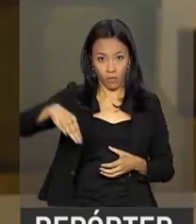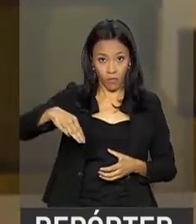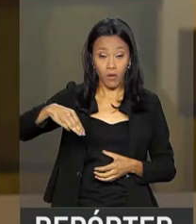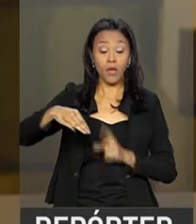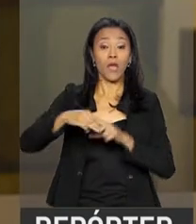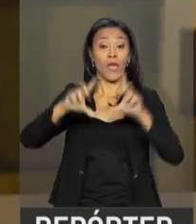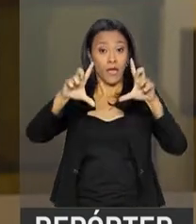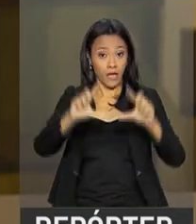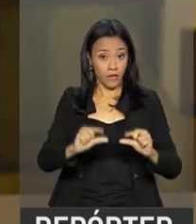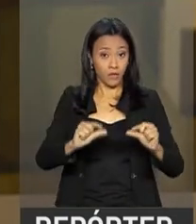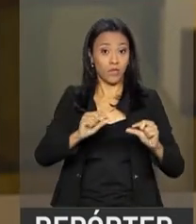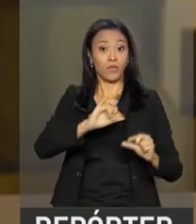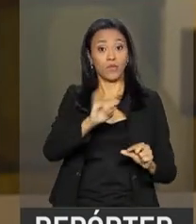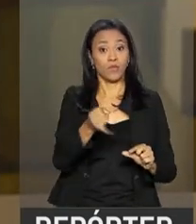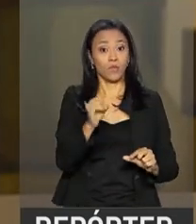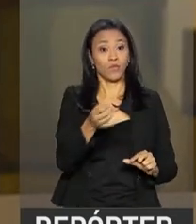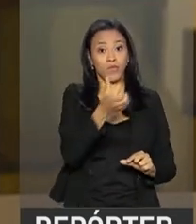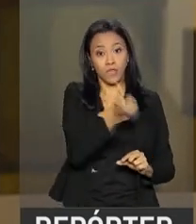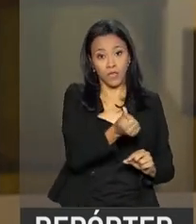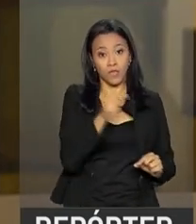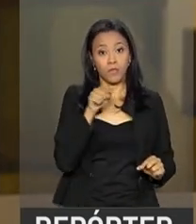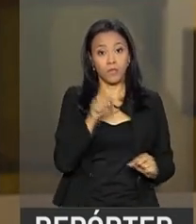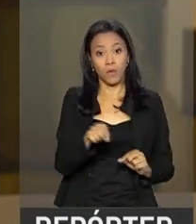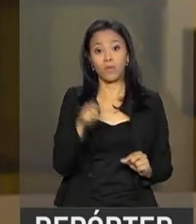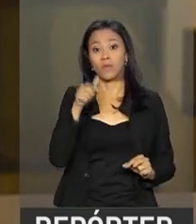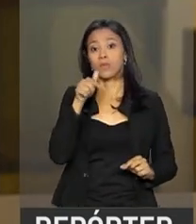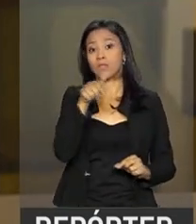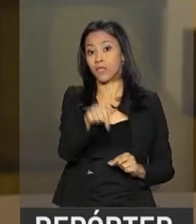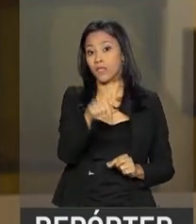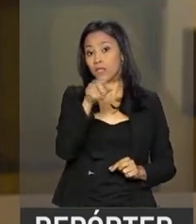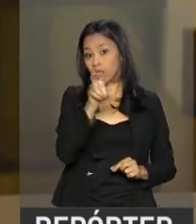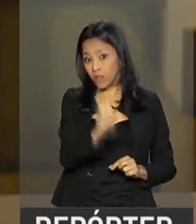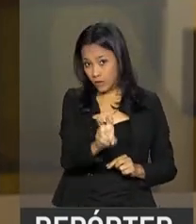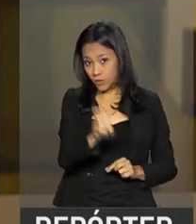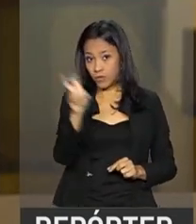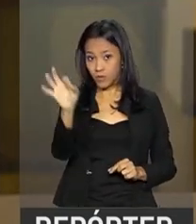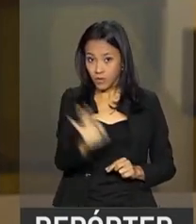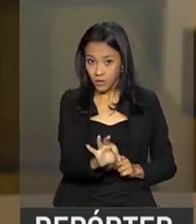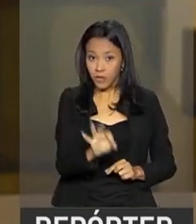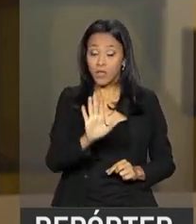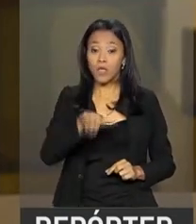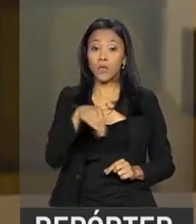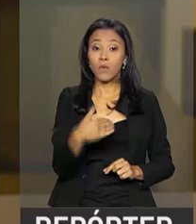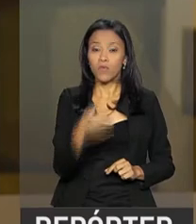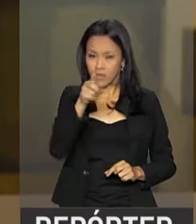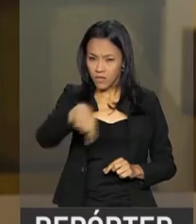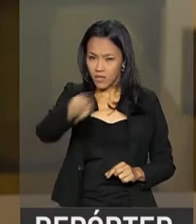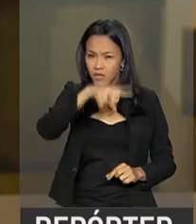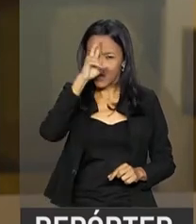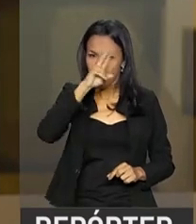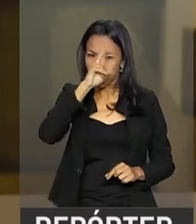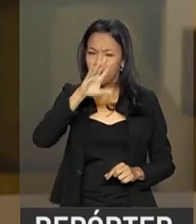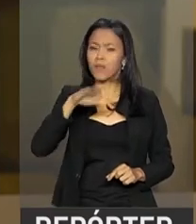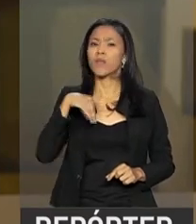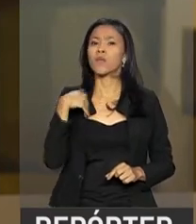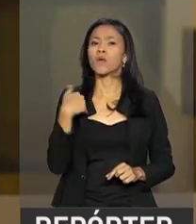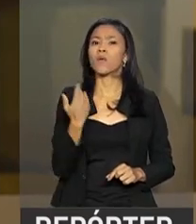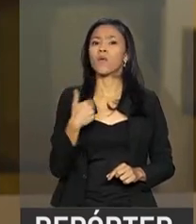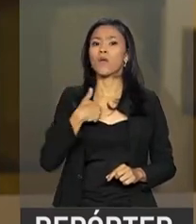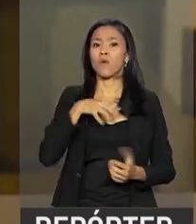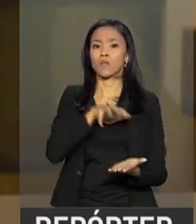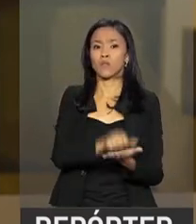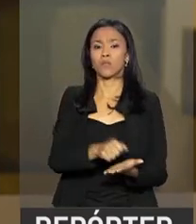para 6.75 você se recorda que quando assumir é nós estávamos com juros em